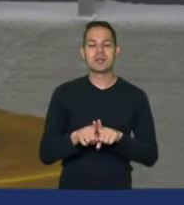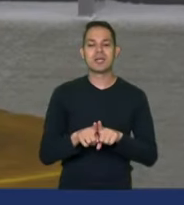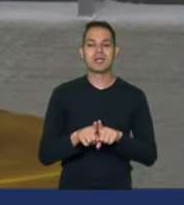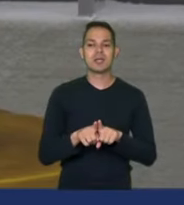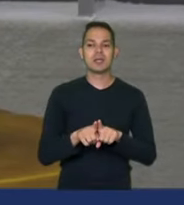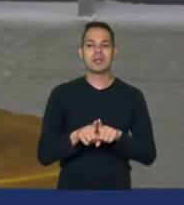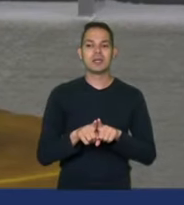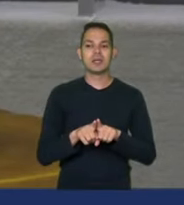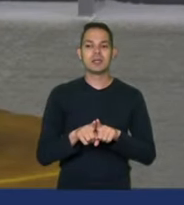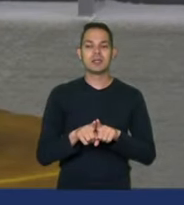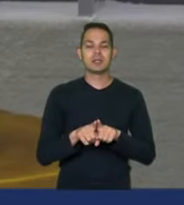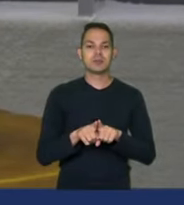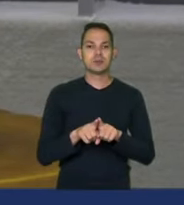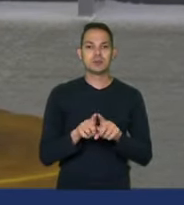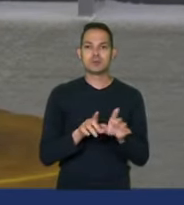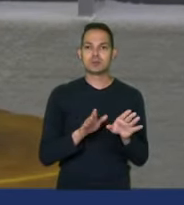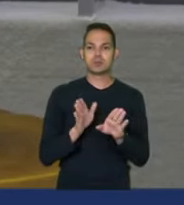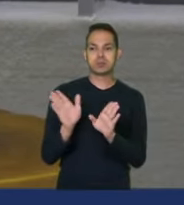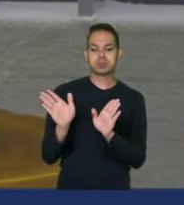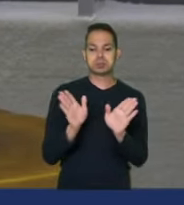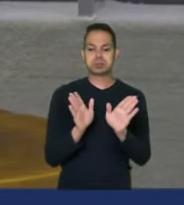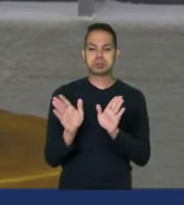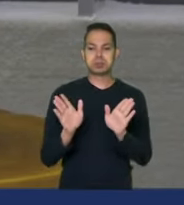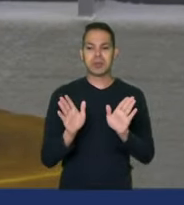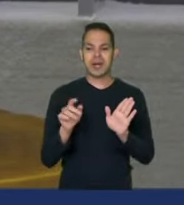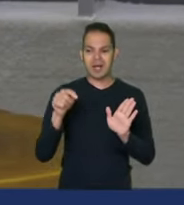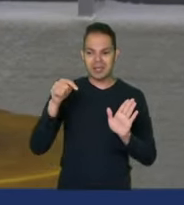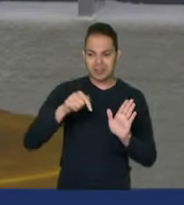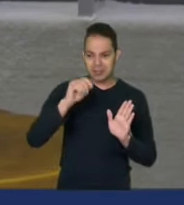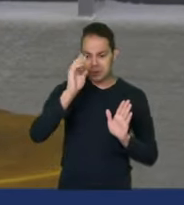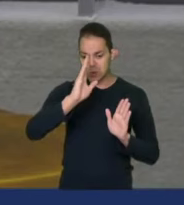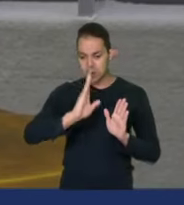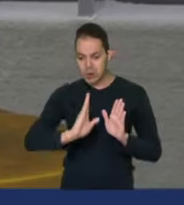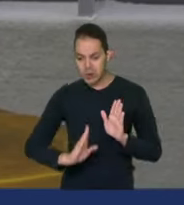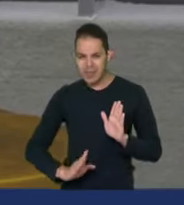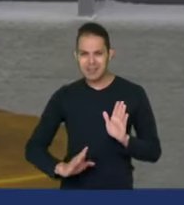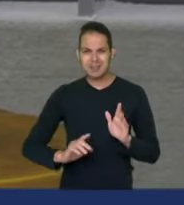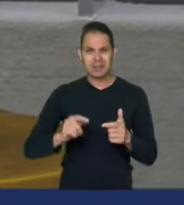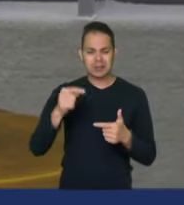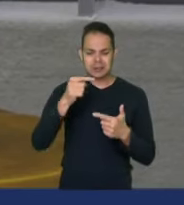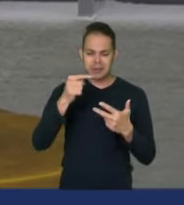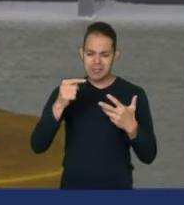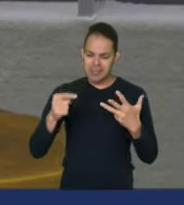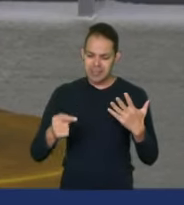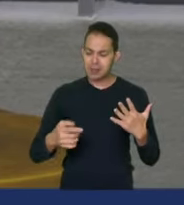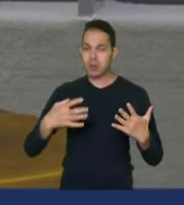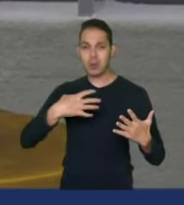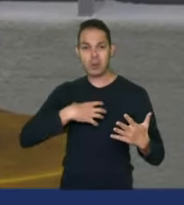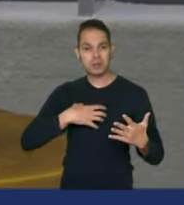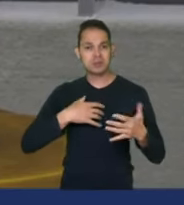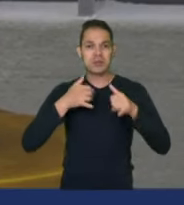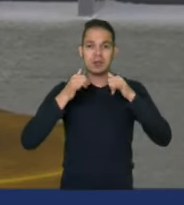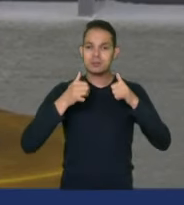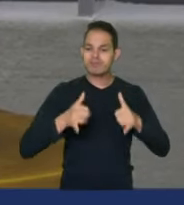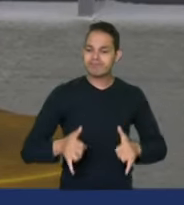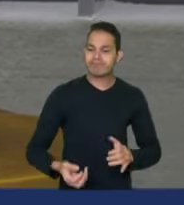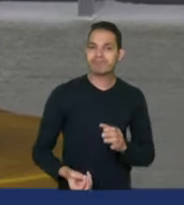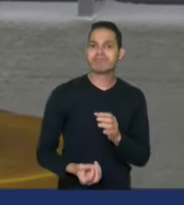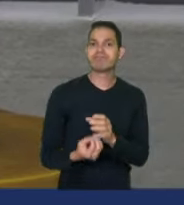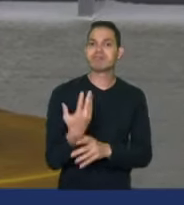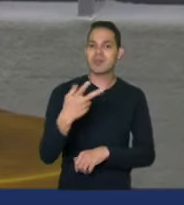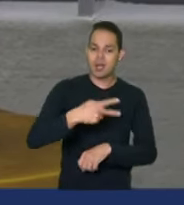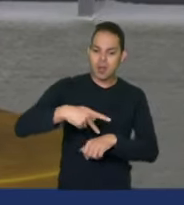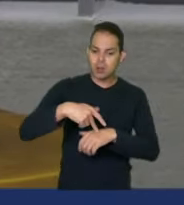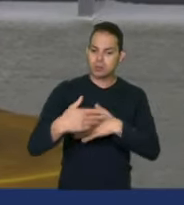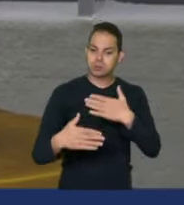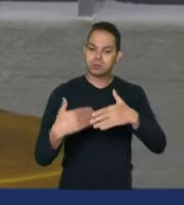fontes alternativas. Ou seja, nós somos um país que tem todas as condições de gerar energia para desenvolver esse país